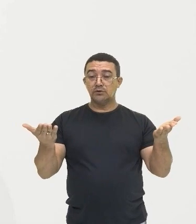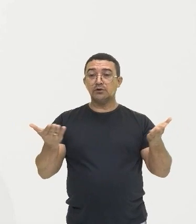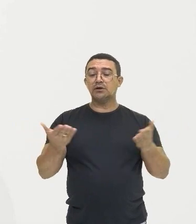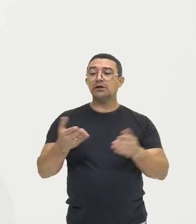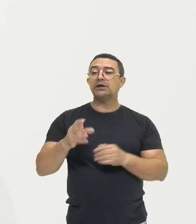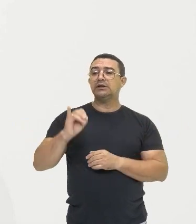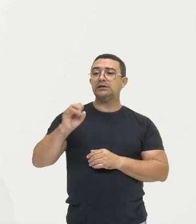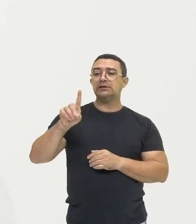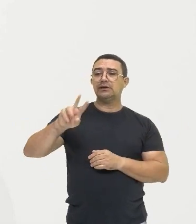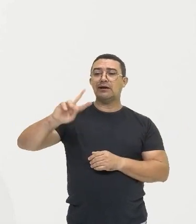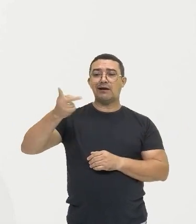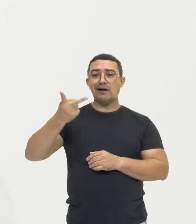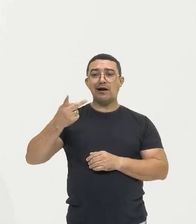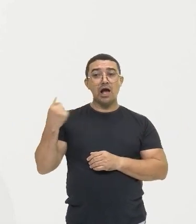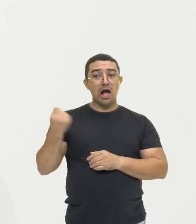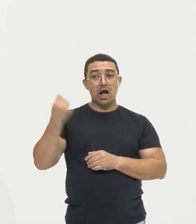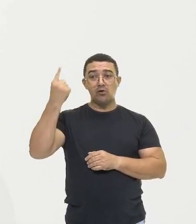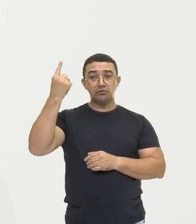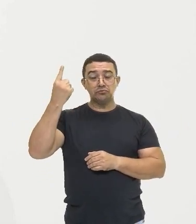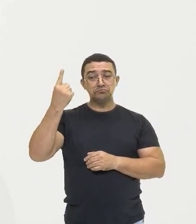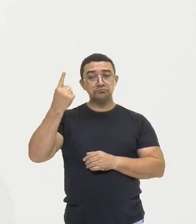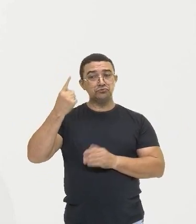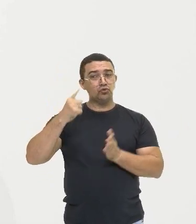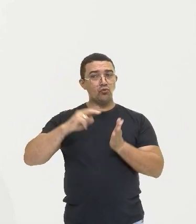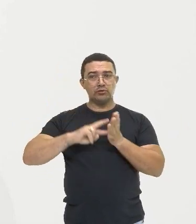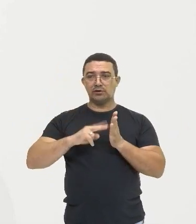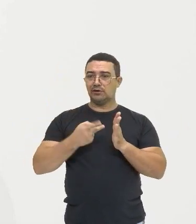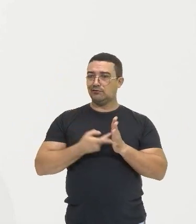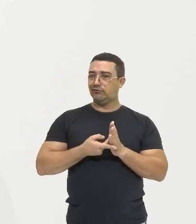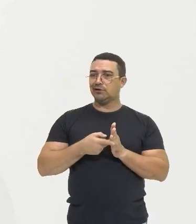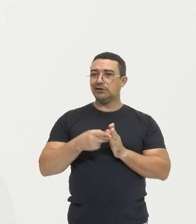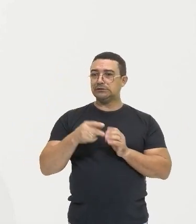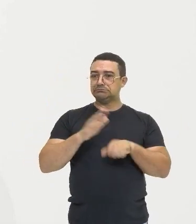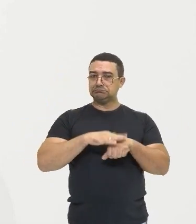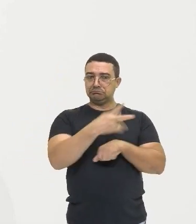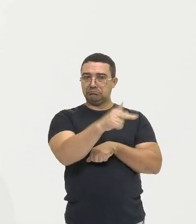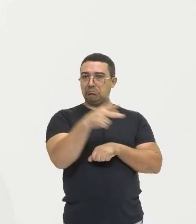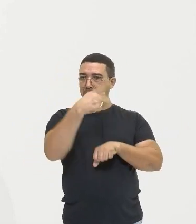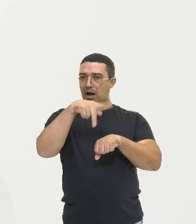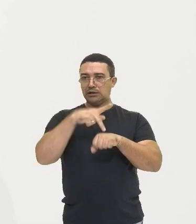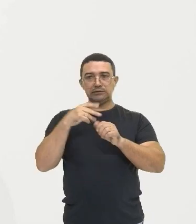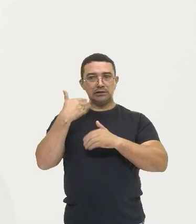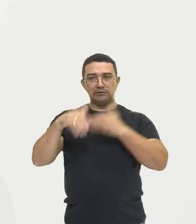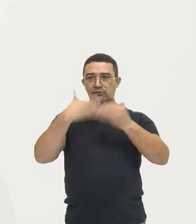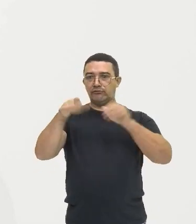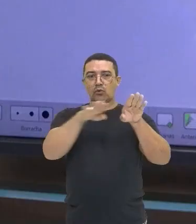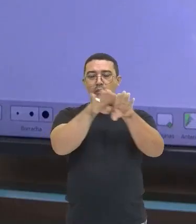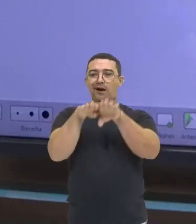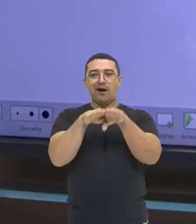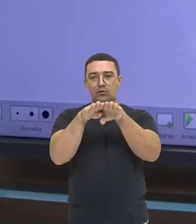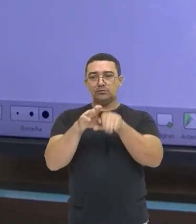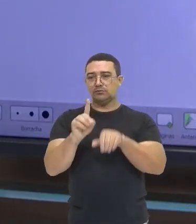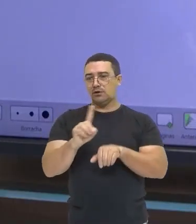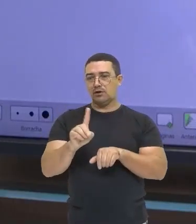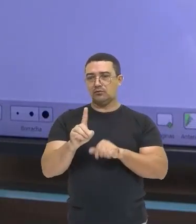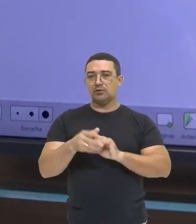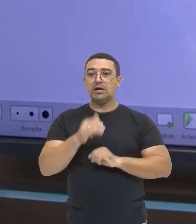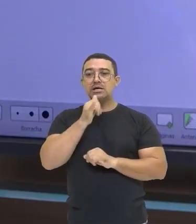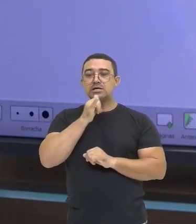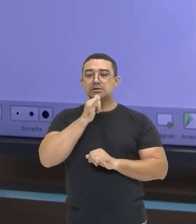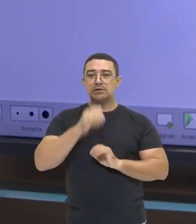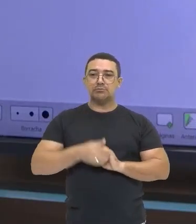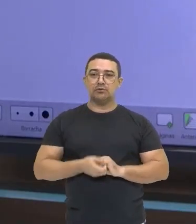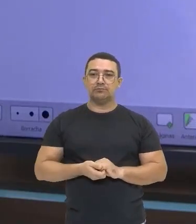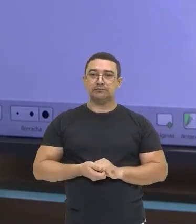alto não significa que esse país ele é desenvolvido de forma igualitária, tá bom? Nós temos, por